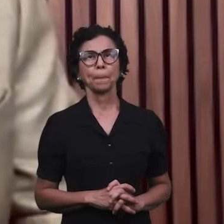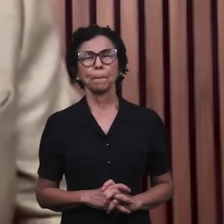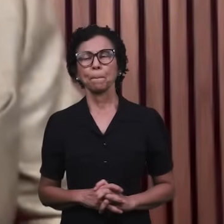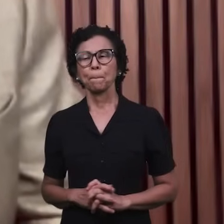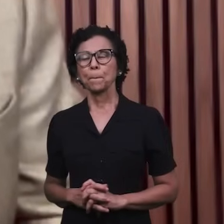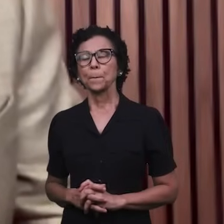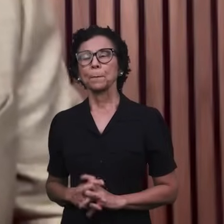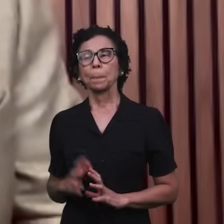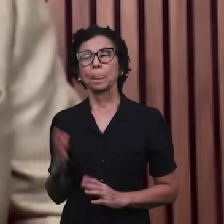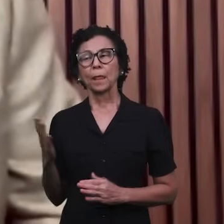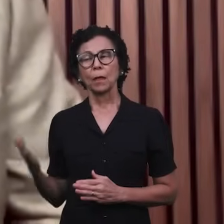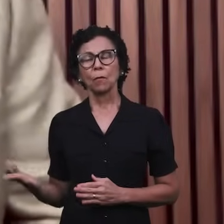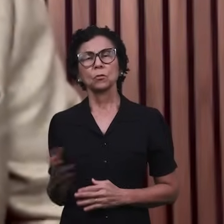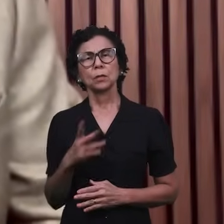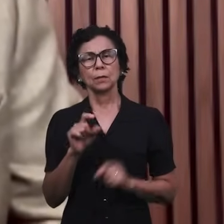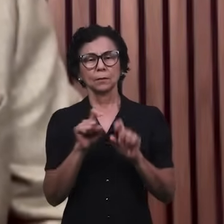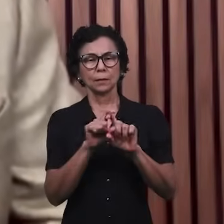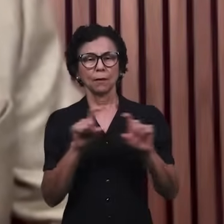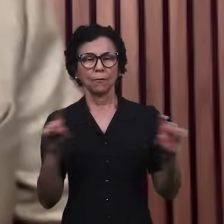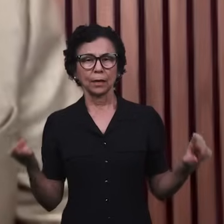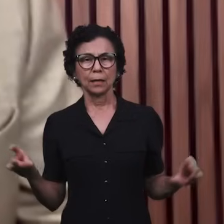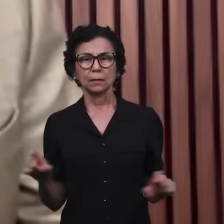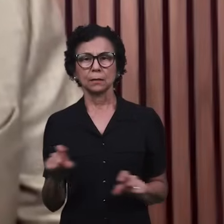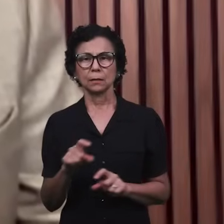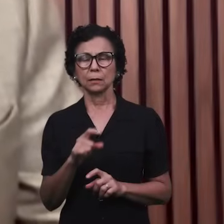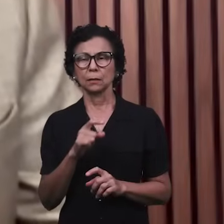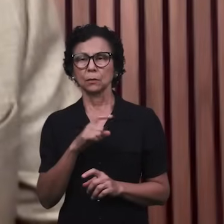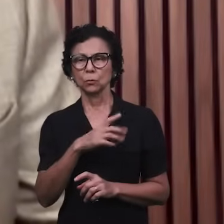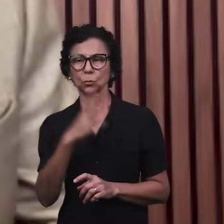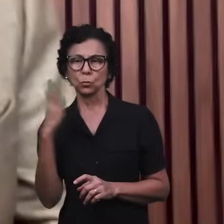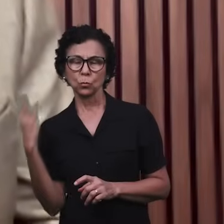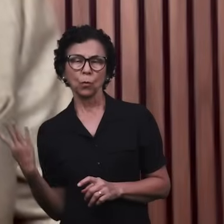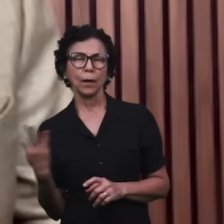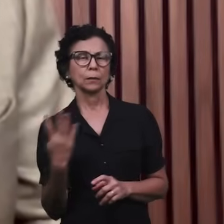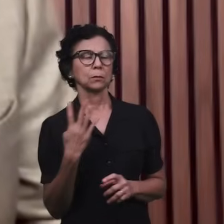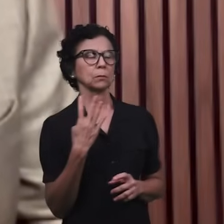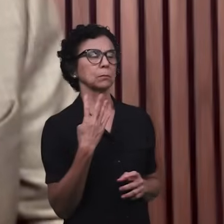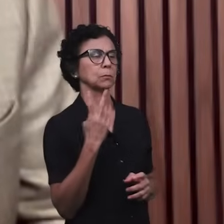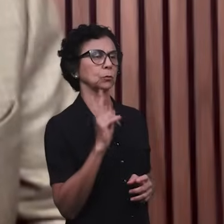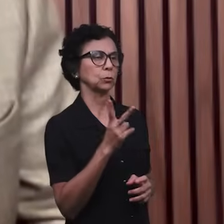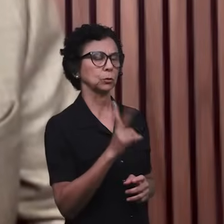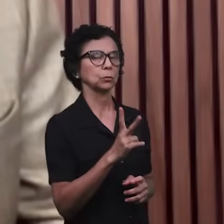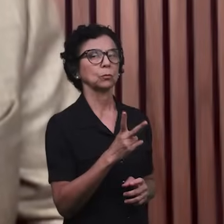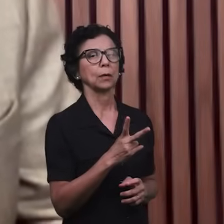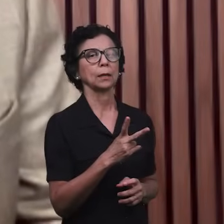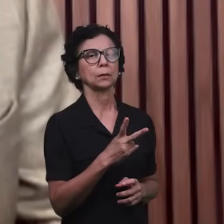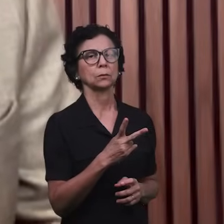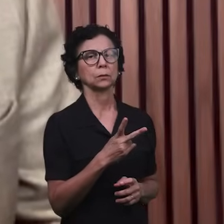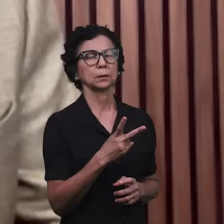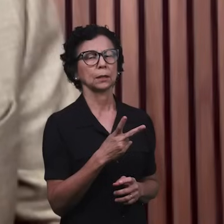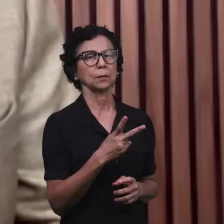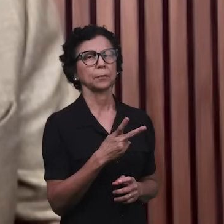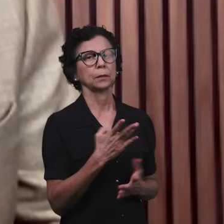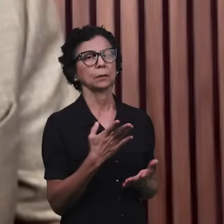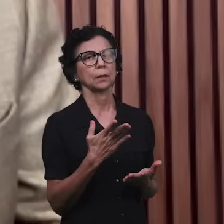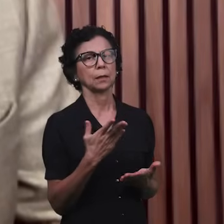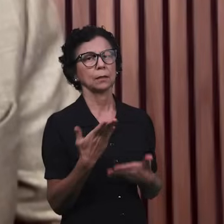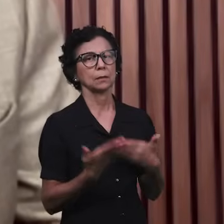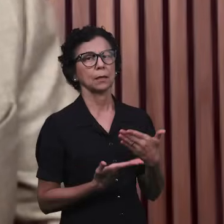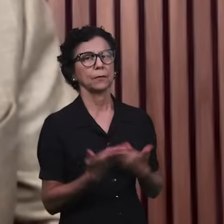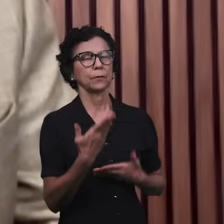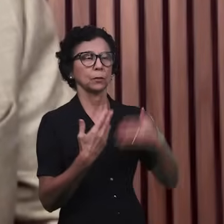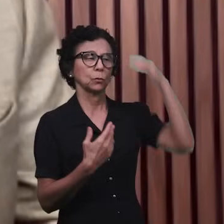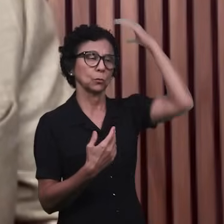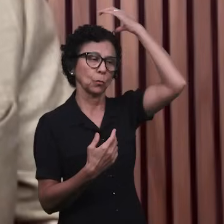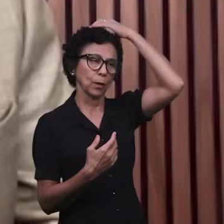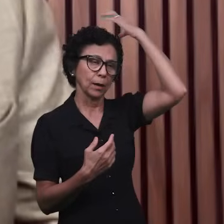expressão, permaneceram diante do rei, me chamou a atenção. E em toda a matéria de sabedoria, né, no verso seguinte, verso